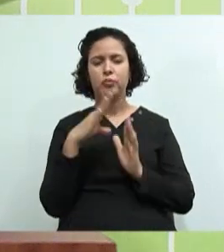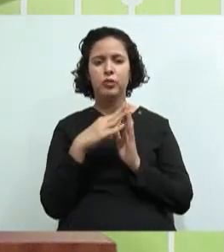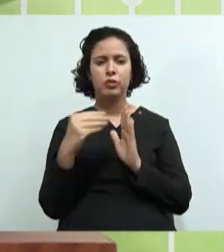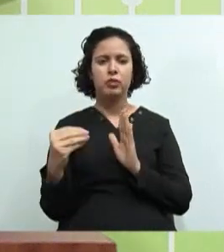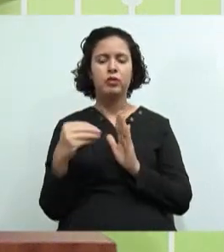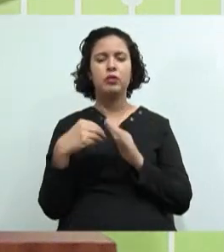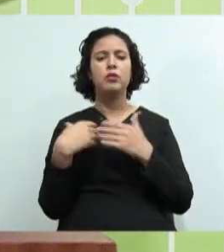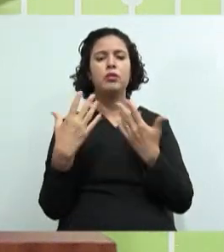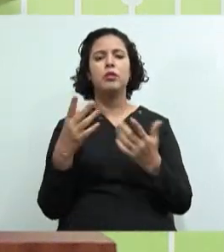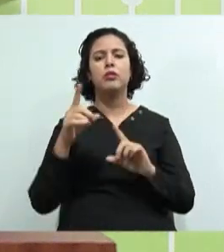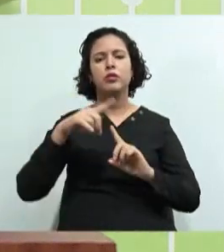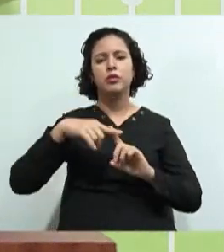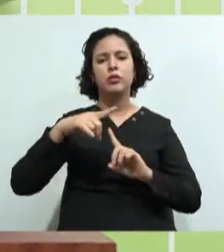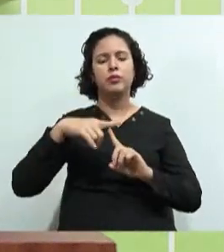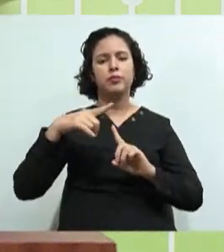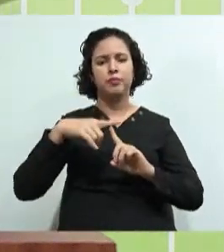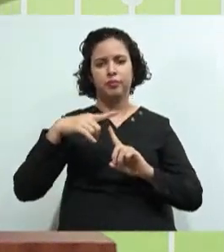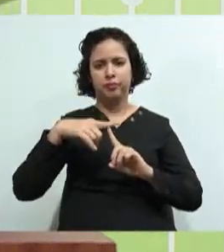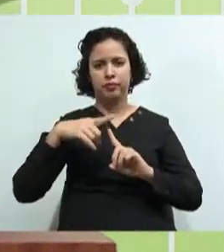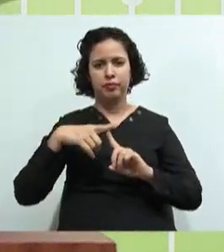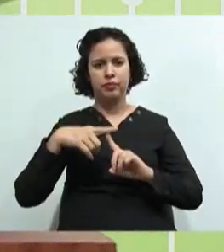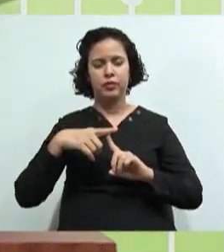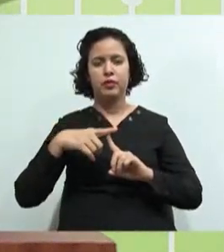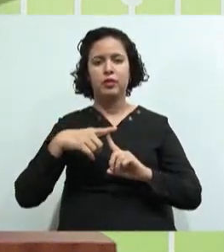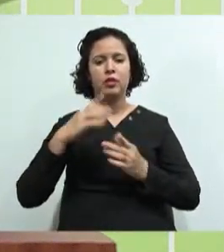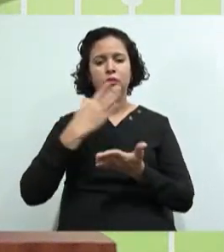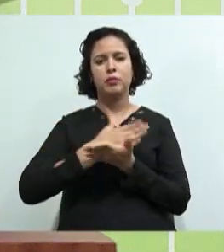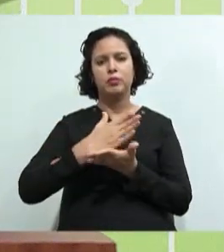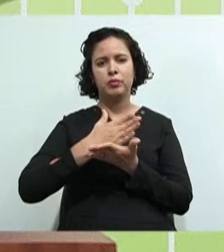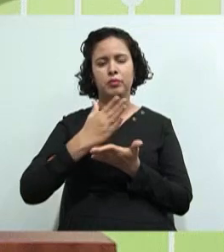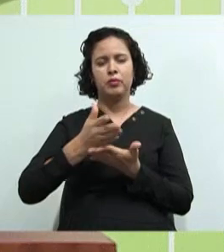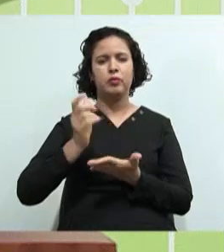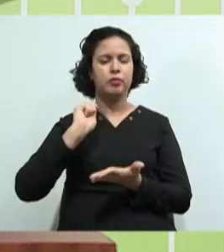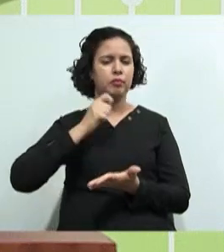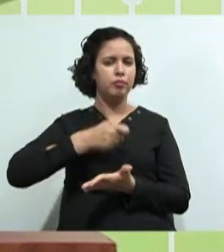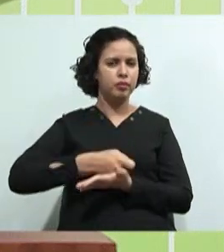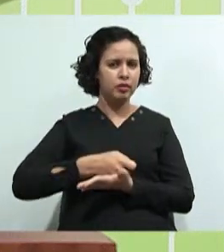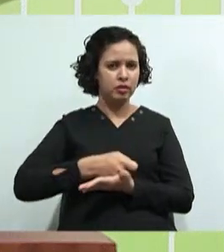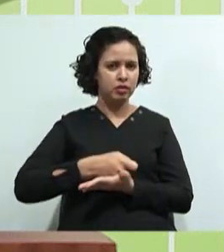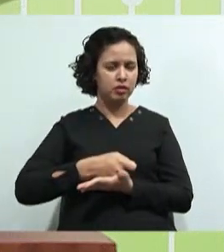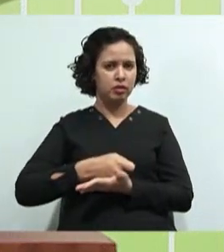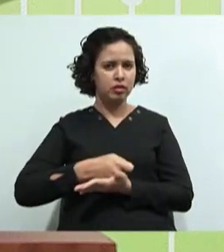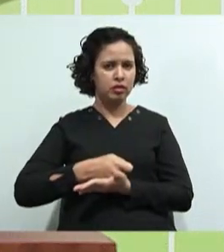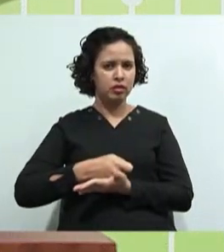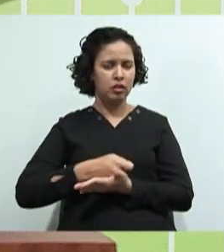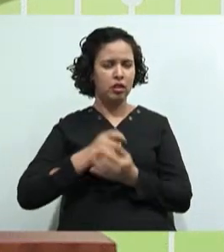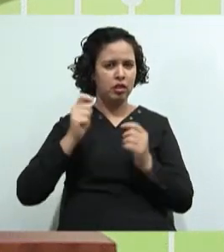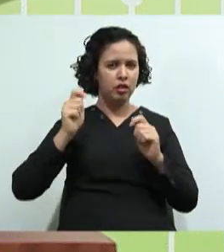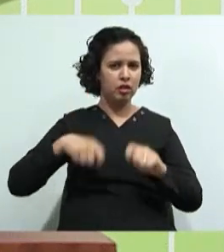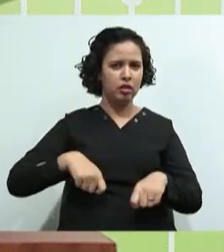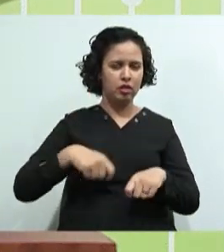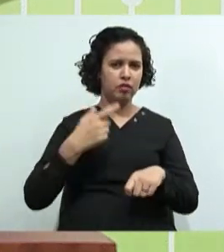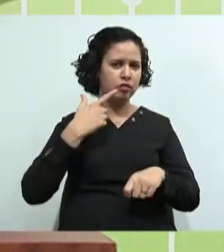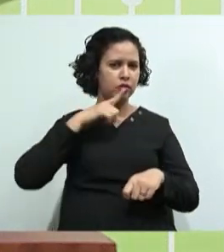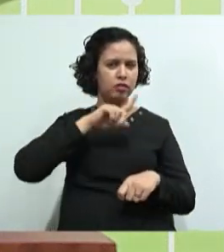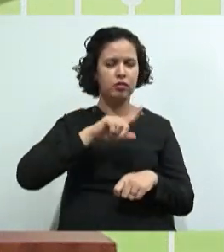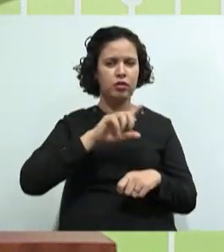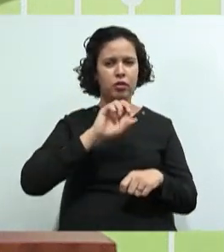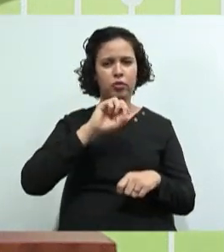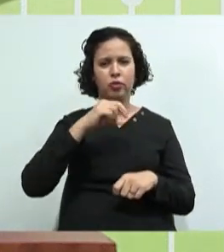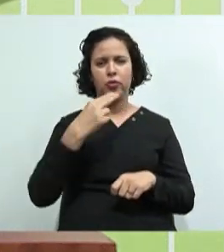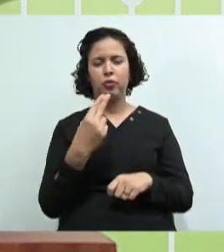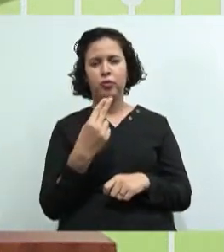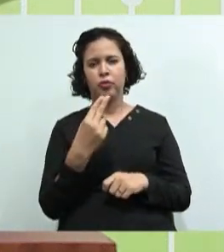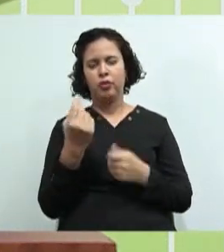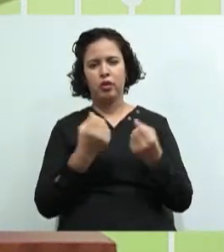modelo? Qual o tipo de carro? Em quanto tempo? Opa, esse carro é uma meta alcançável? Você vai comprar uma Ferrari ou vai